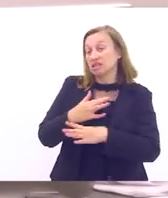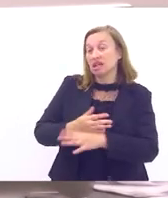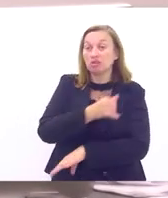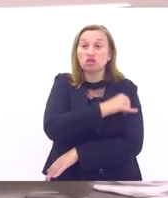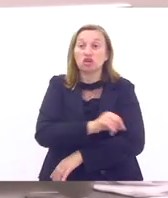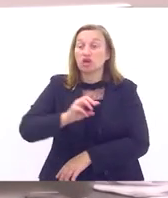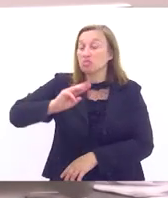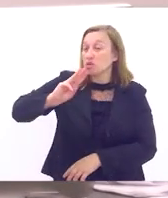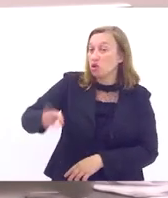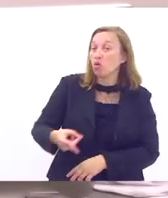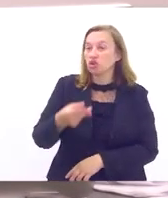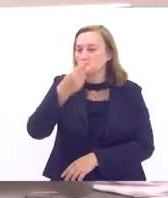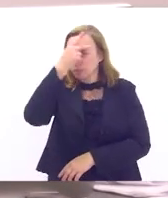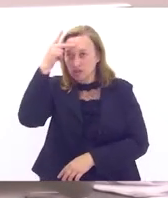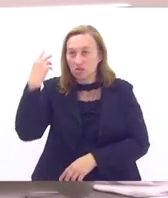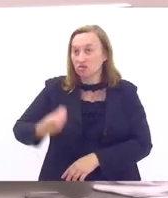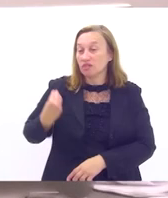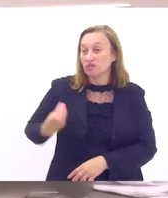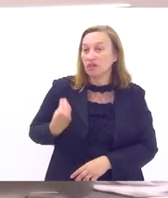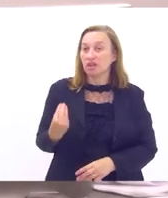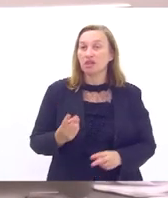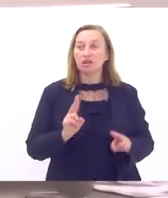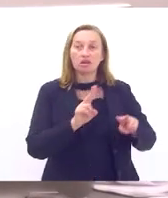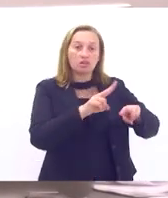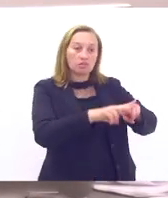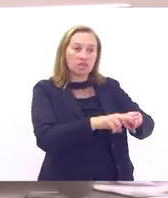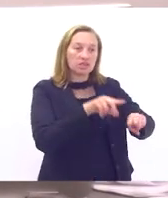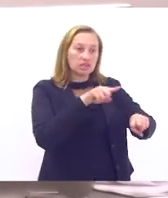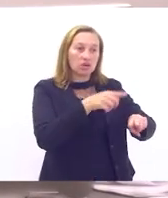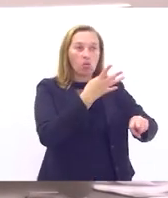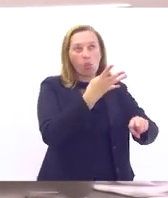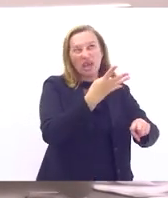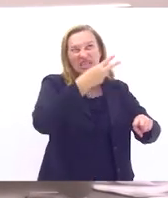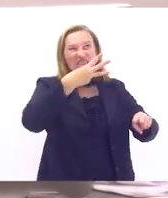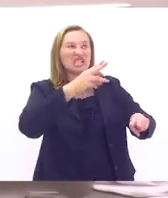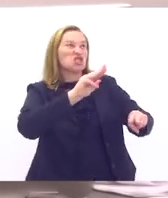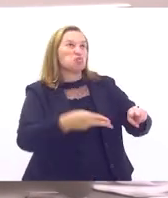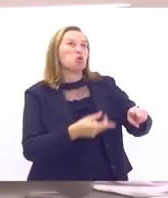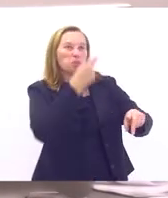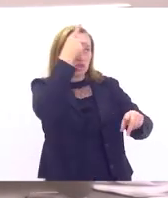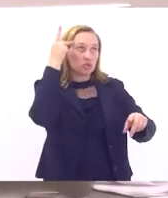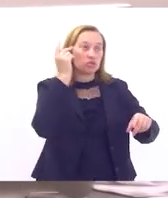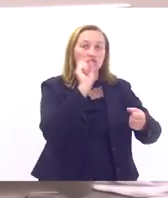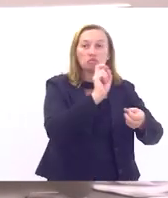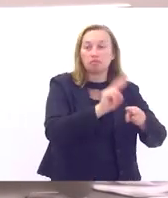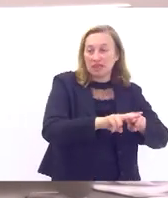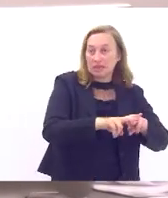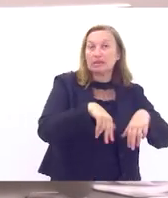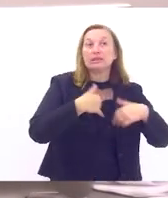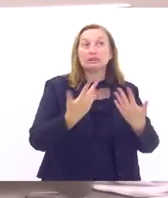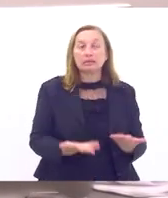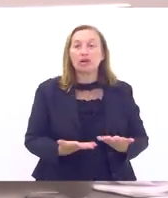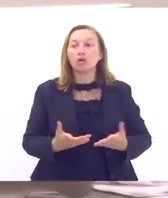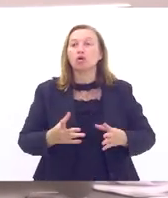prisional tem 50 pouco mil. Mais de 40, 43 mil pessoas privadas de liberdade.